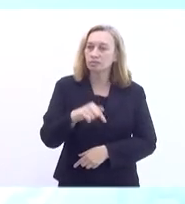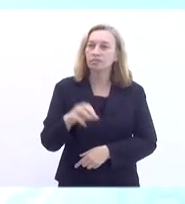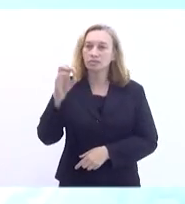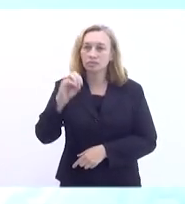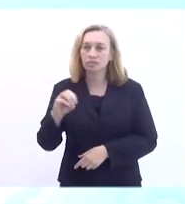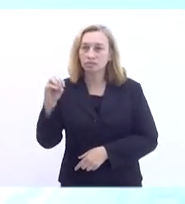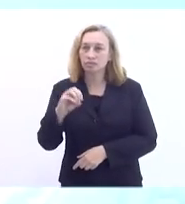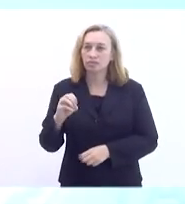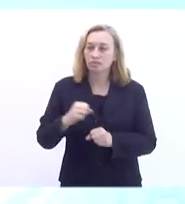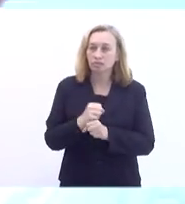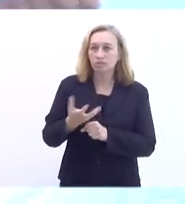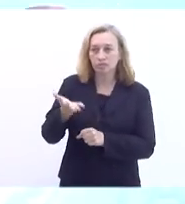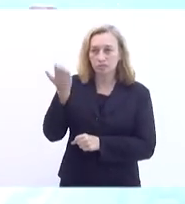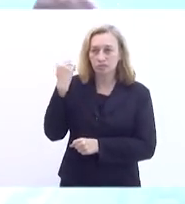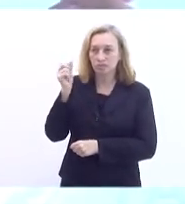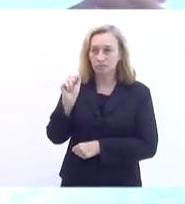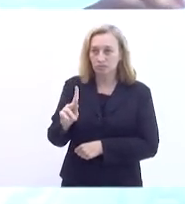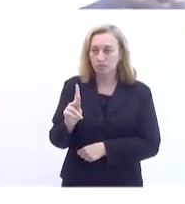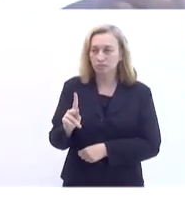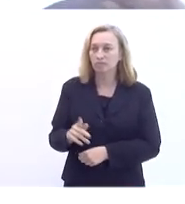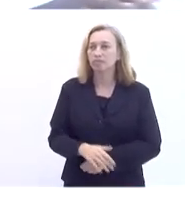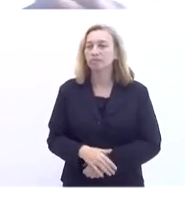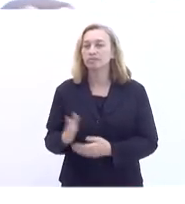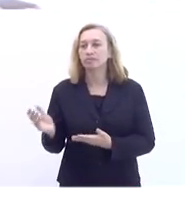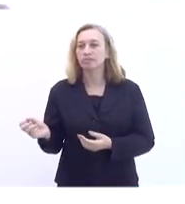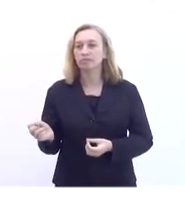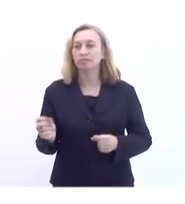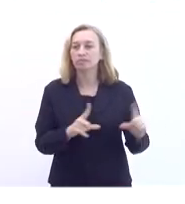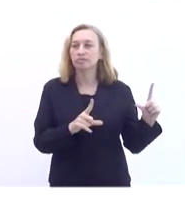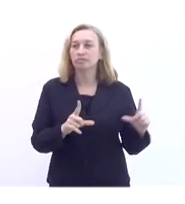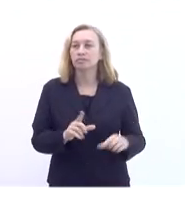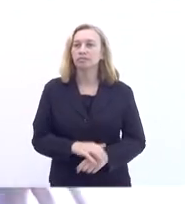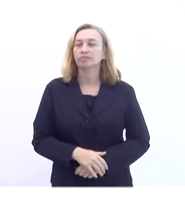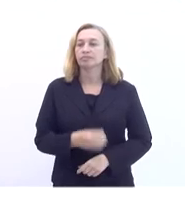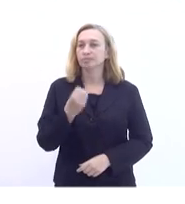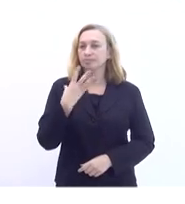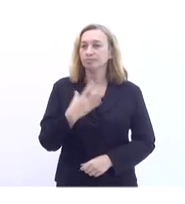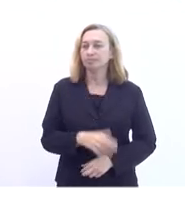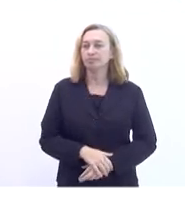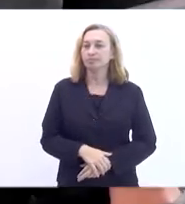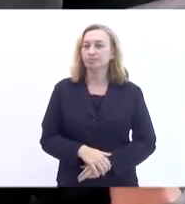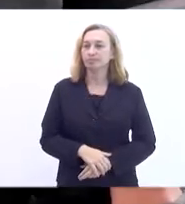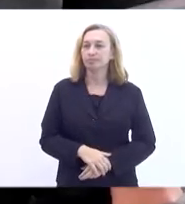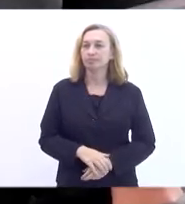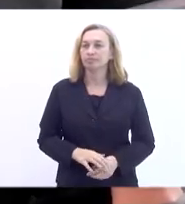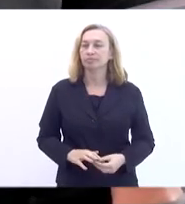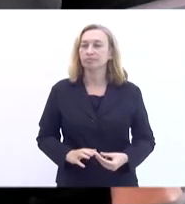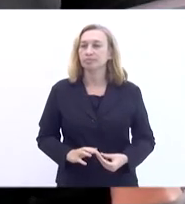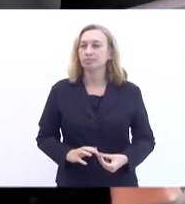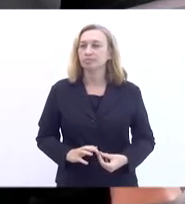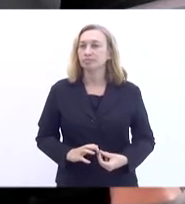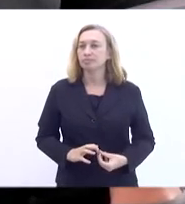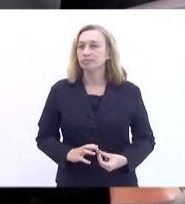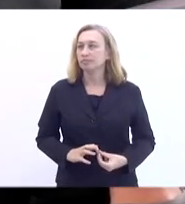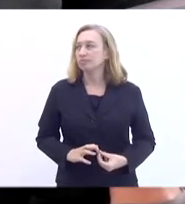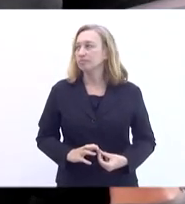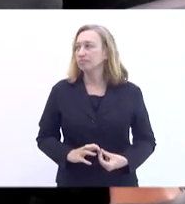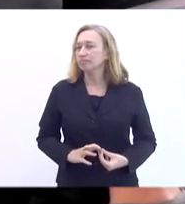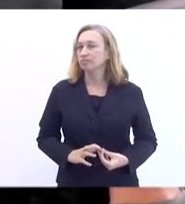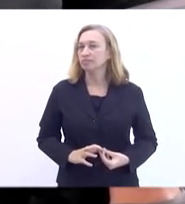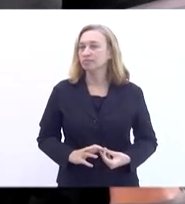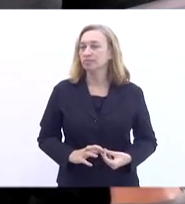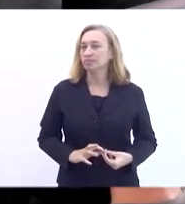outubro do ano passado e por favor tá bom o